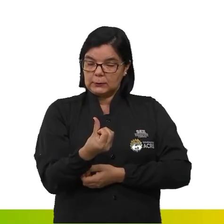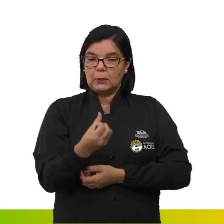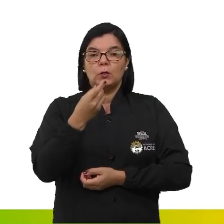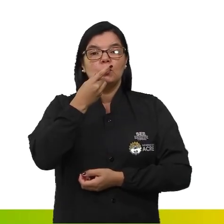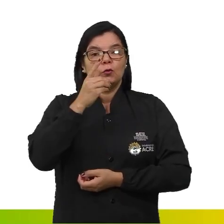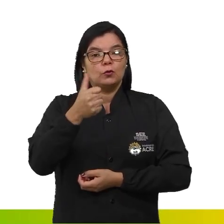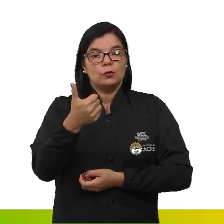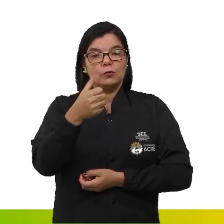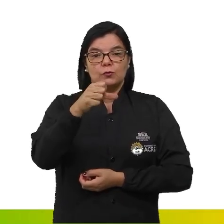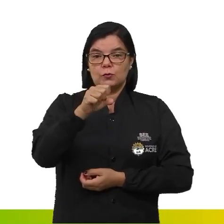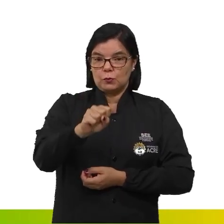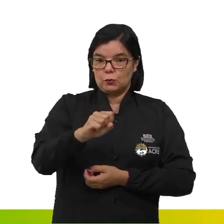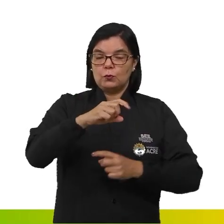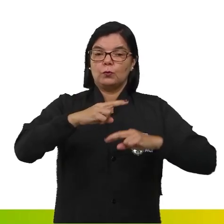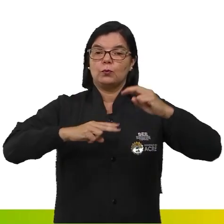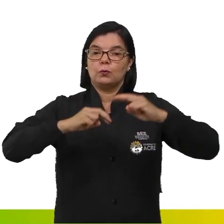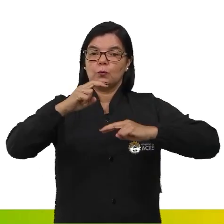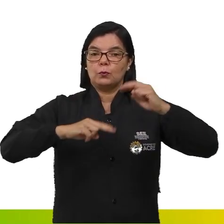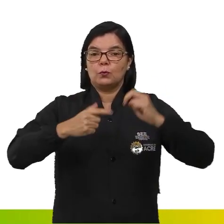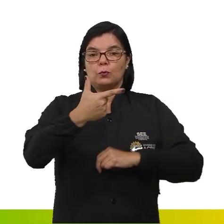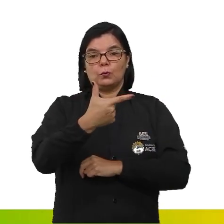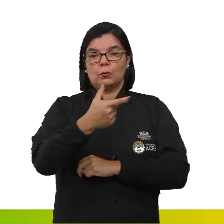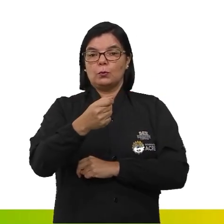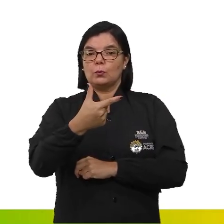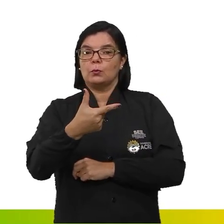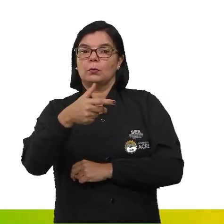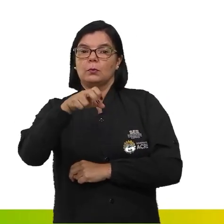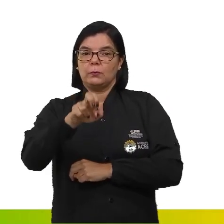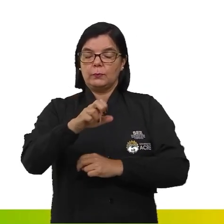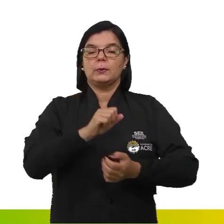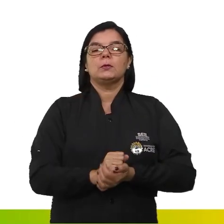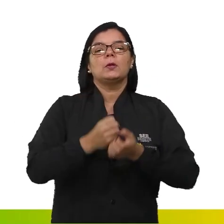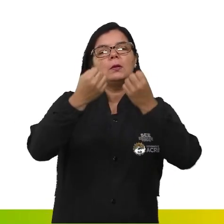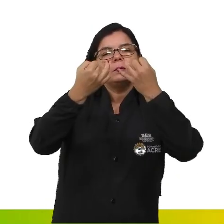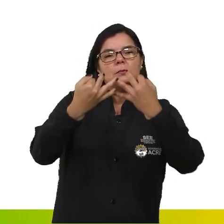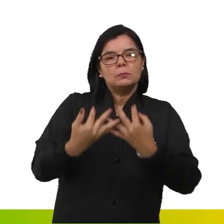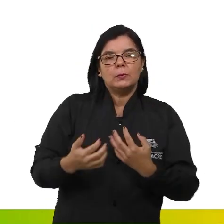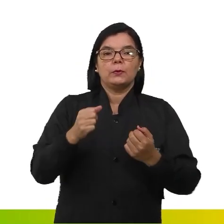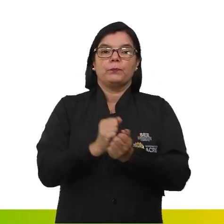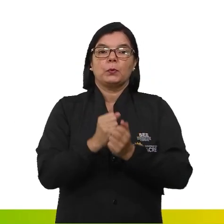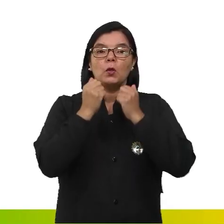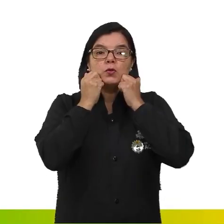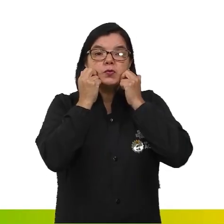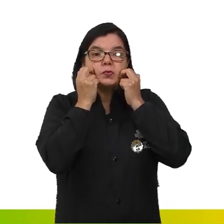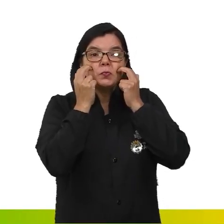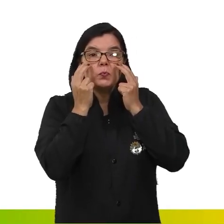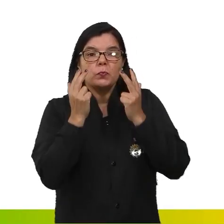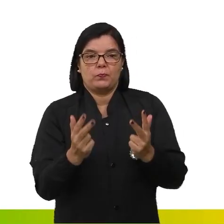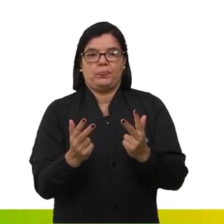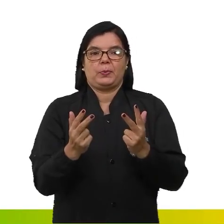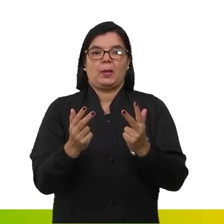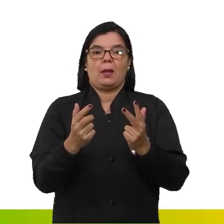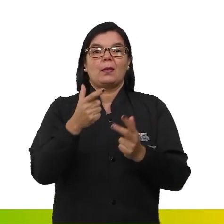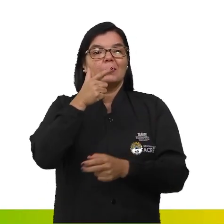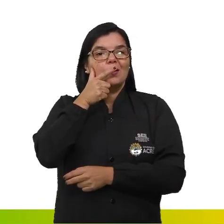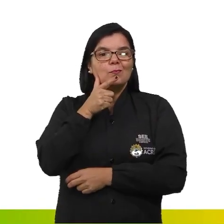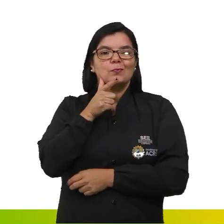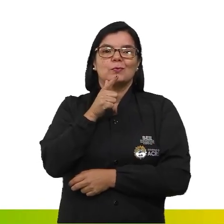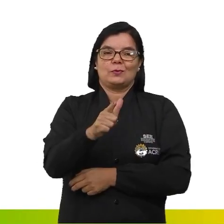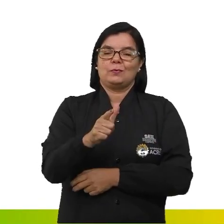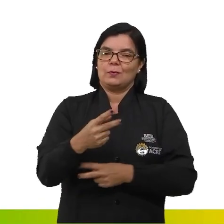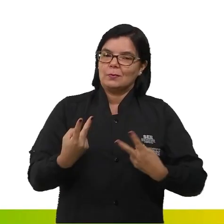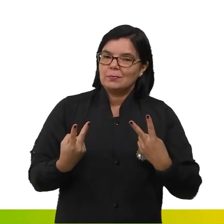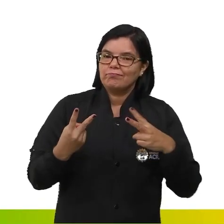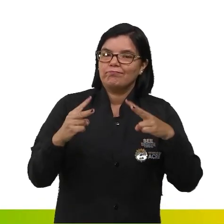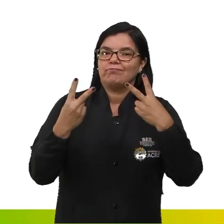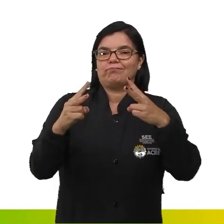dia 18 de junho de 2025. E ele diz o seguinte: envergonhe-se de morrer até que